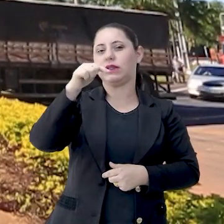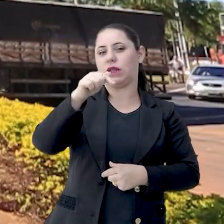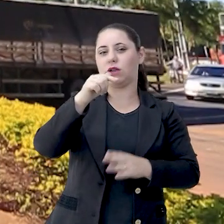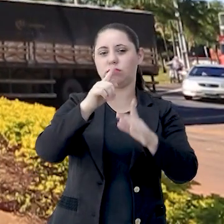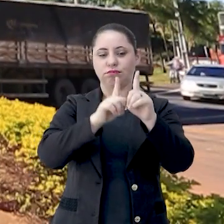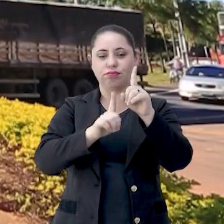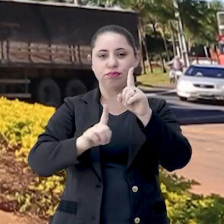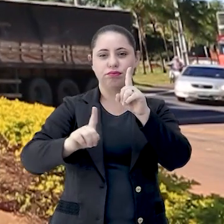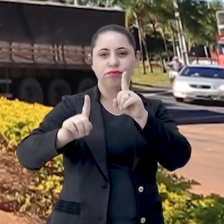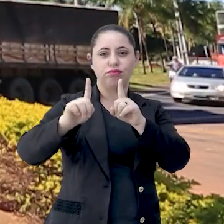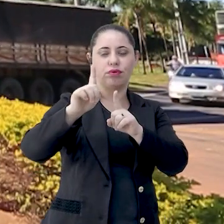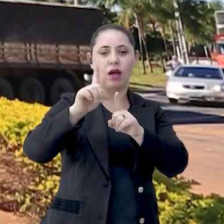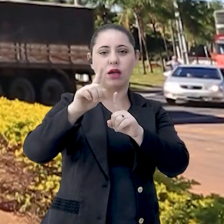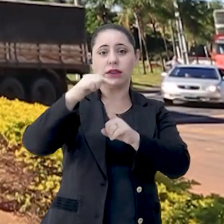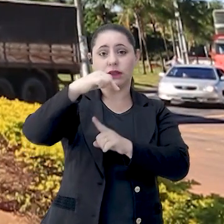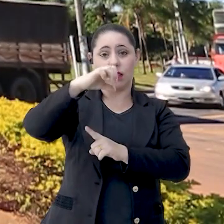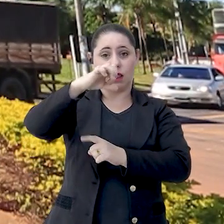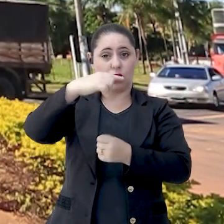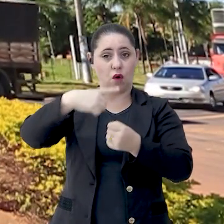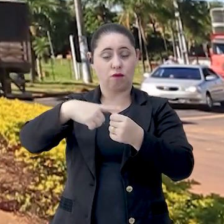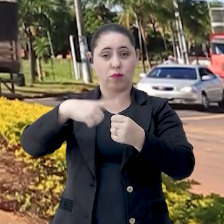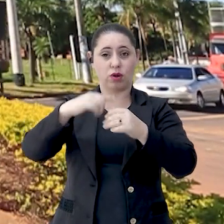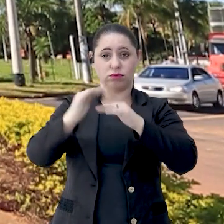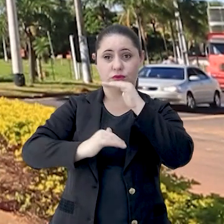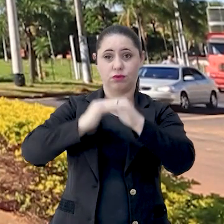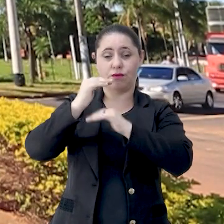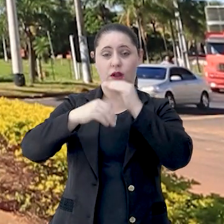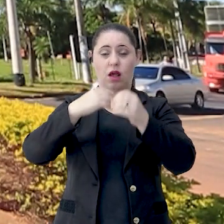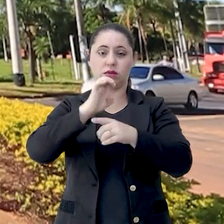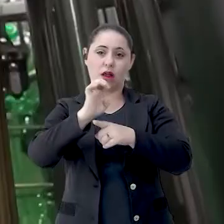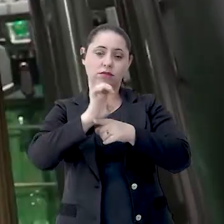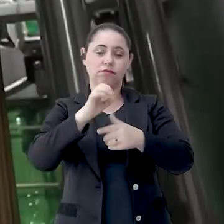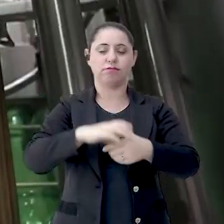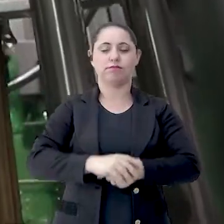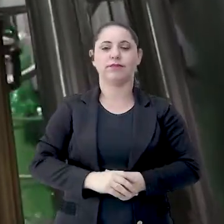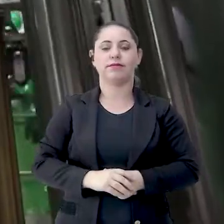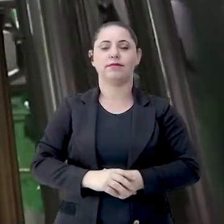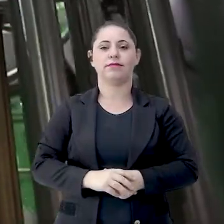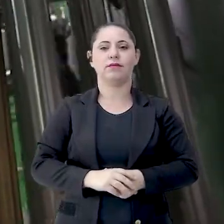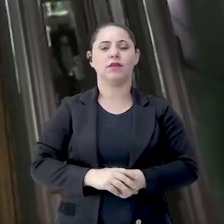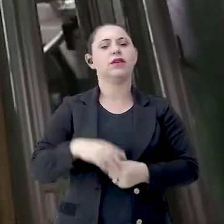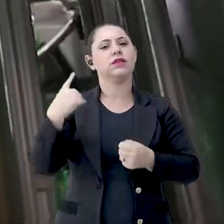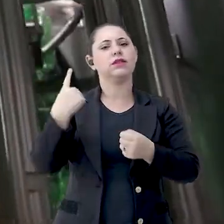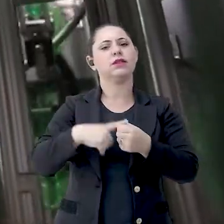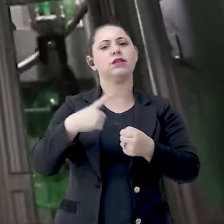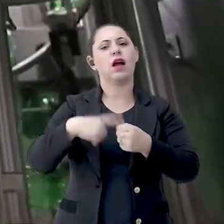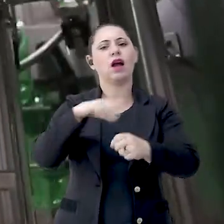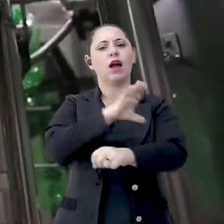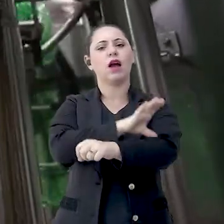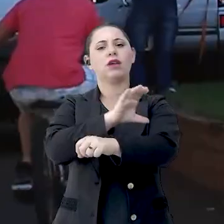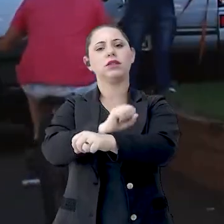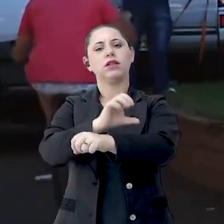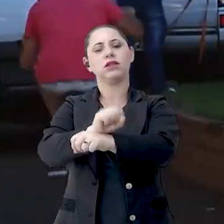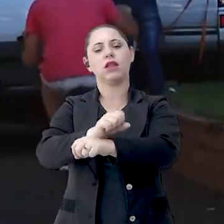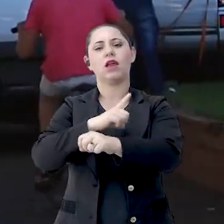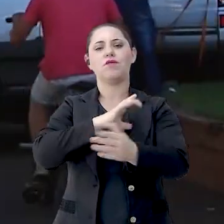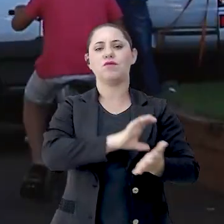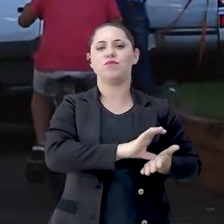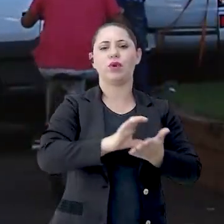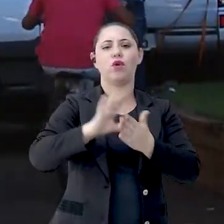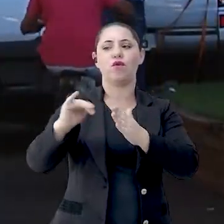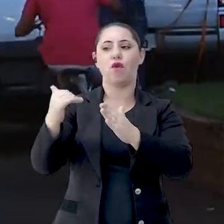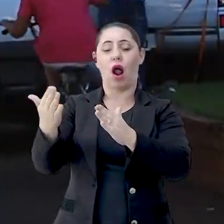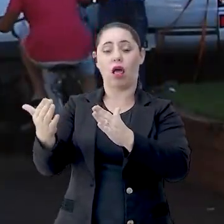de Cacilândia teve um investimento externo de 32 milhões para diversas áreas de atuação. Cerca de